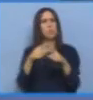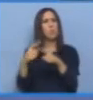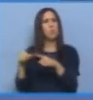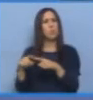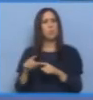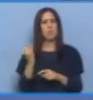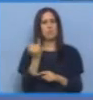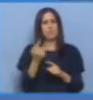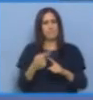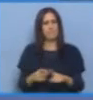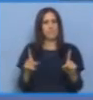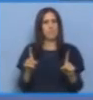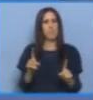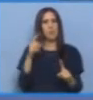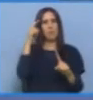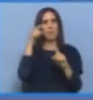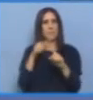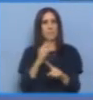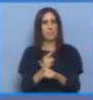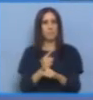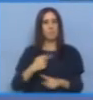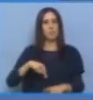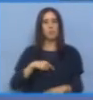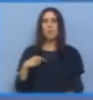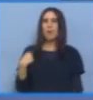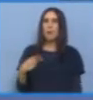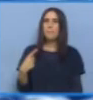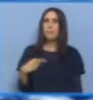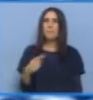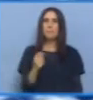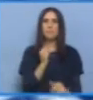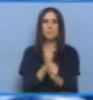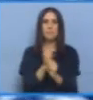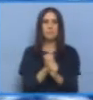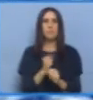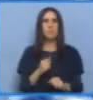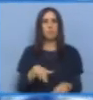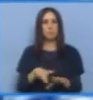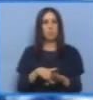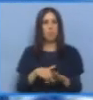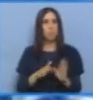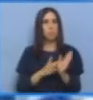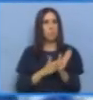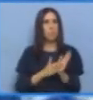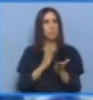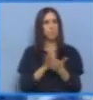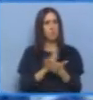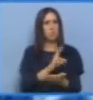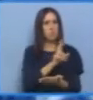fundo têm o mesmo propósito. Então nós tentamos, com o nosso trabalho do dia-a-dia, participando, testemunhando nas